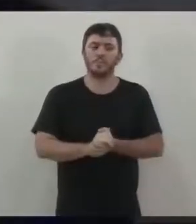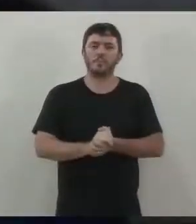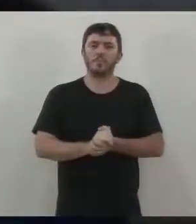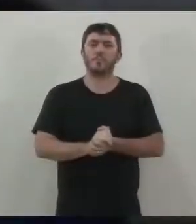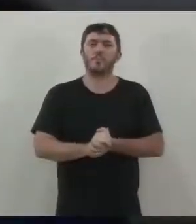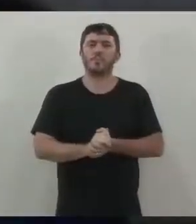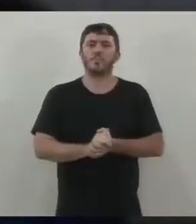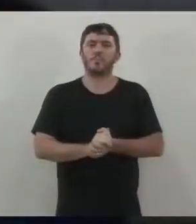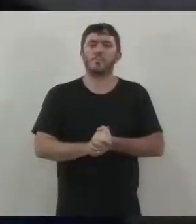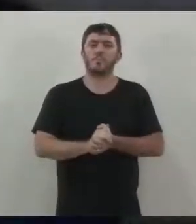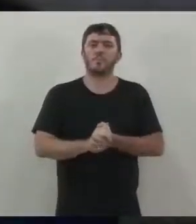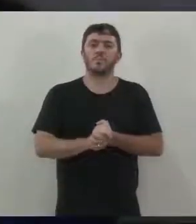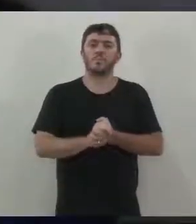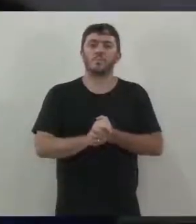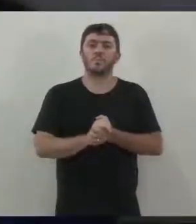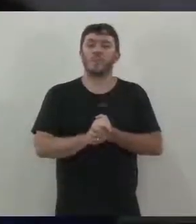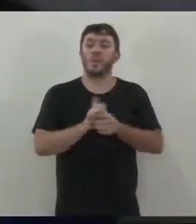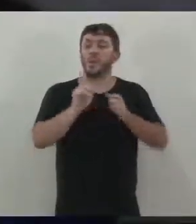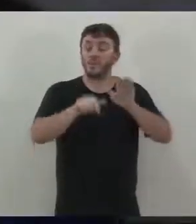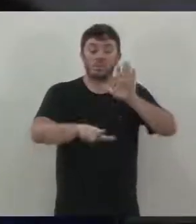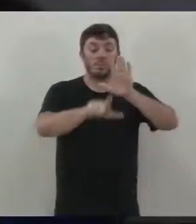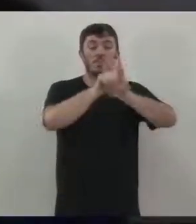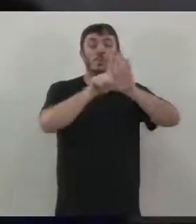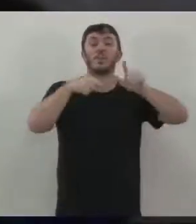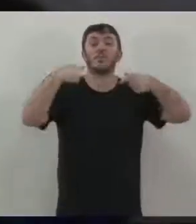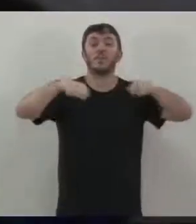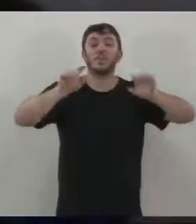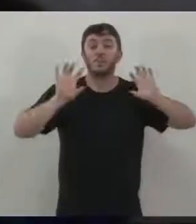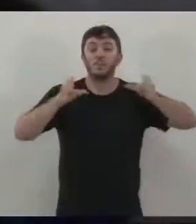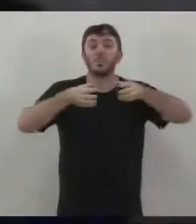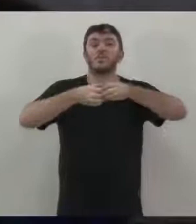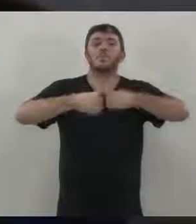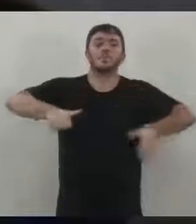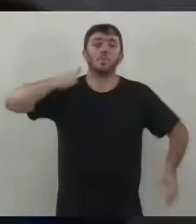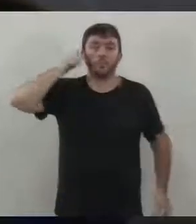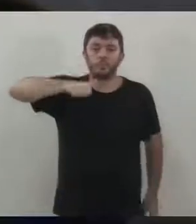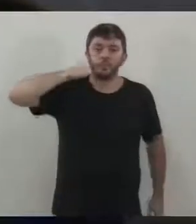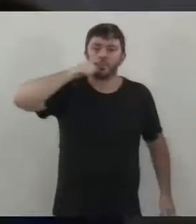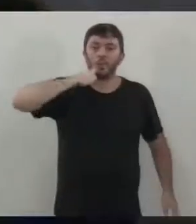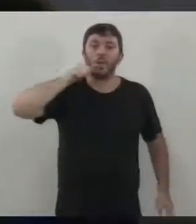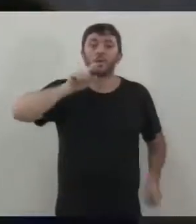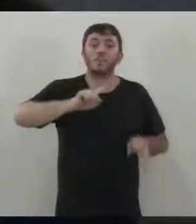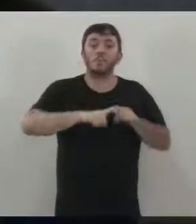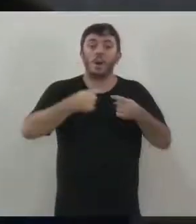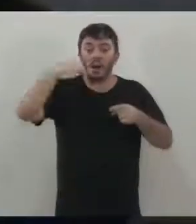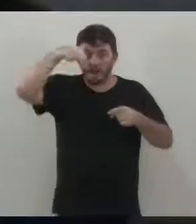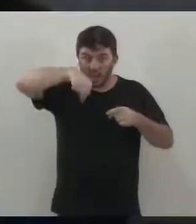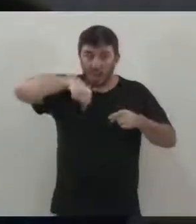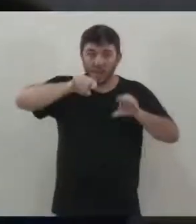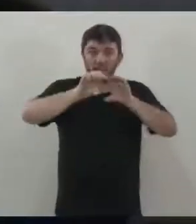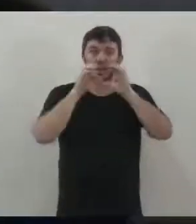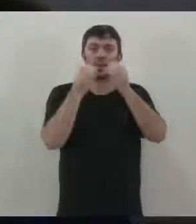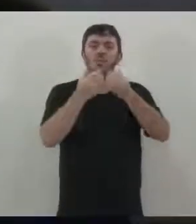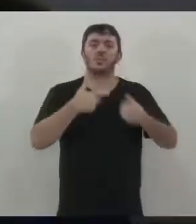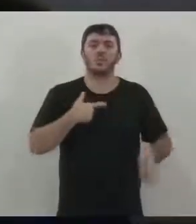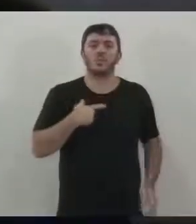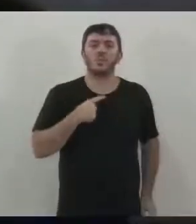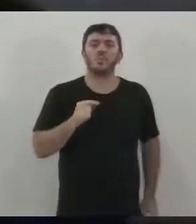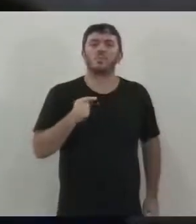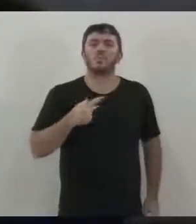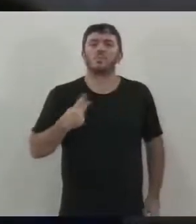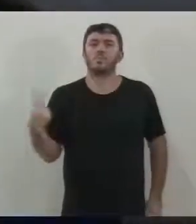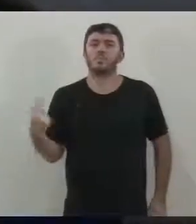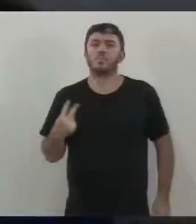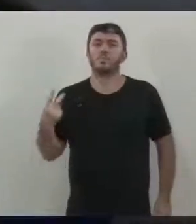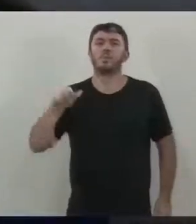Ela deveria ser composta de mulheres, mas como nós só temos eu e a Ana, então ela também permite que homens possam